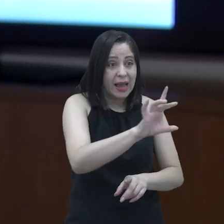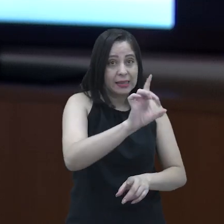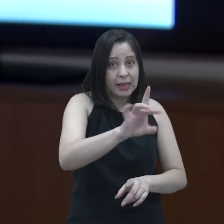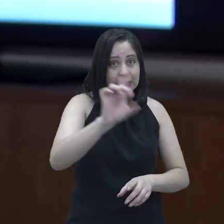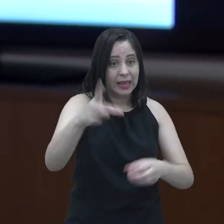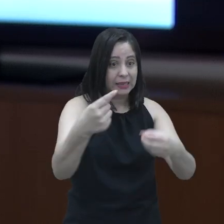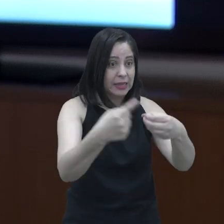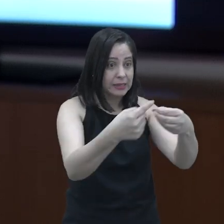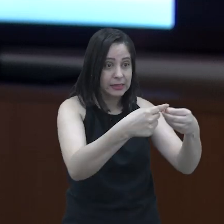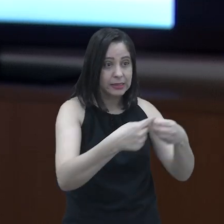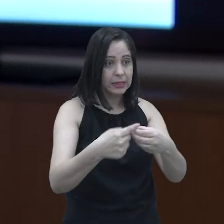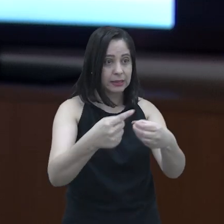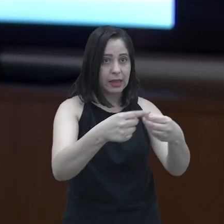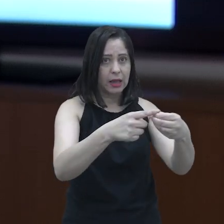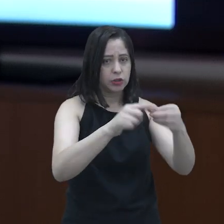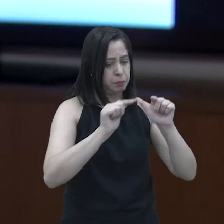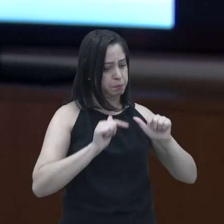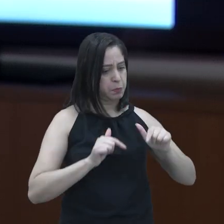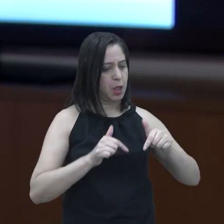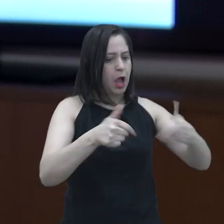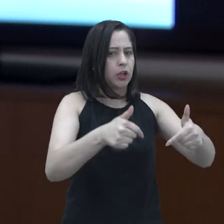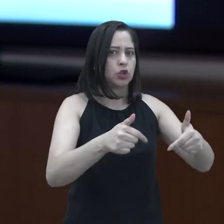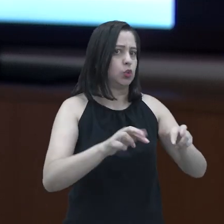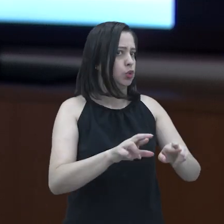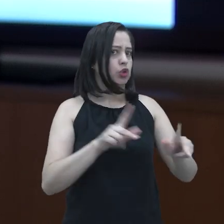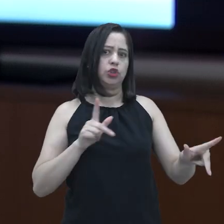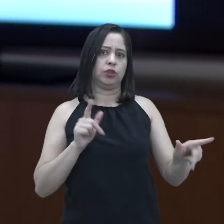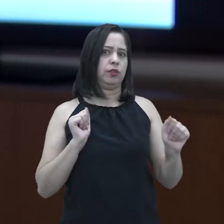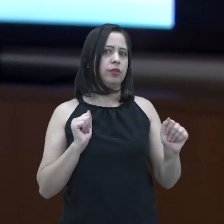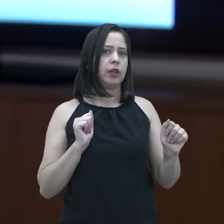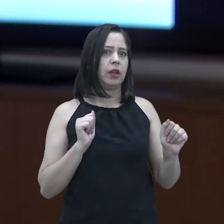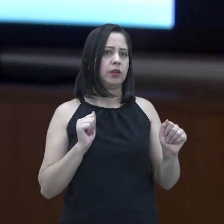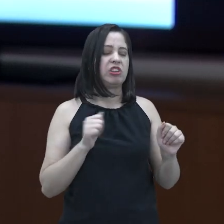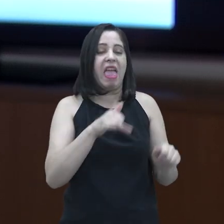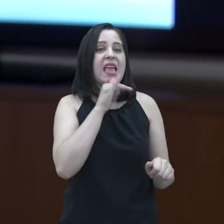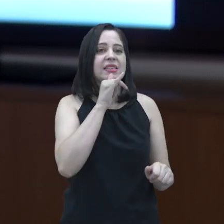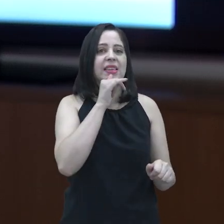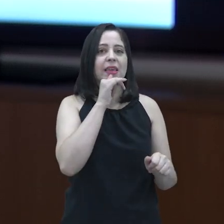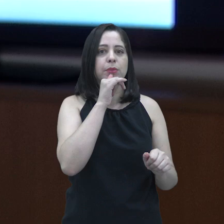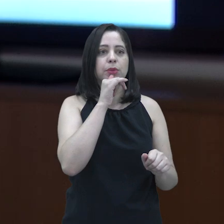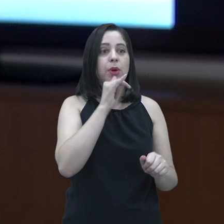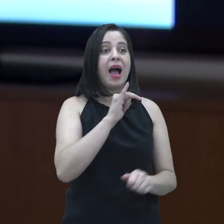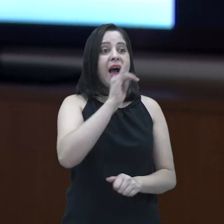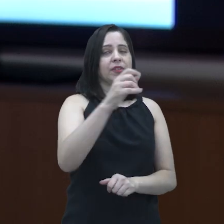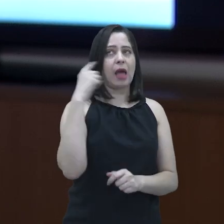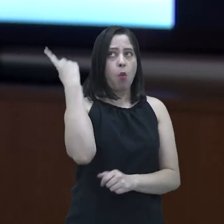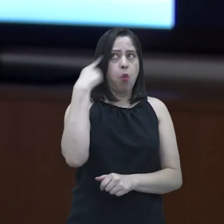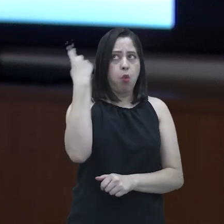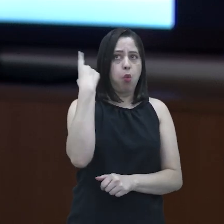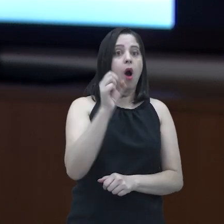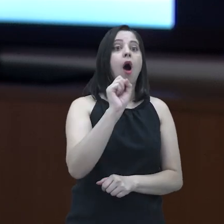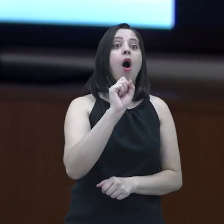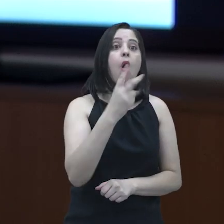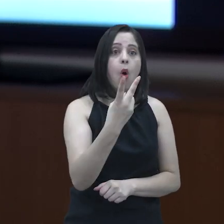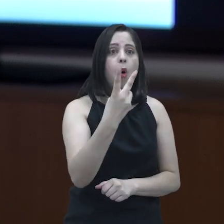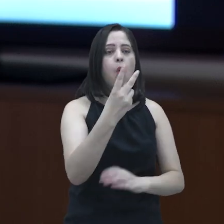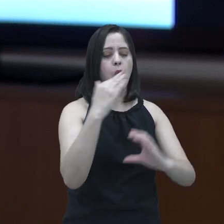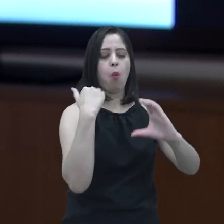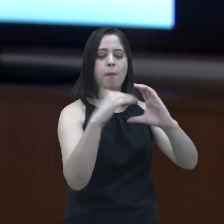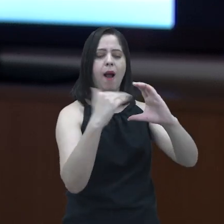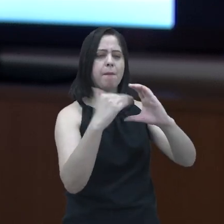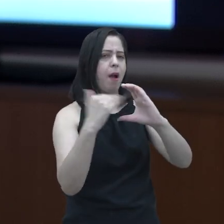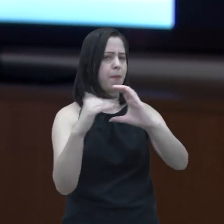ou seja, cada município tem uma metodologia diferente. Por exemplo, podem acionar uma sirene, podem enviar